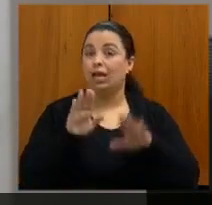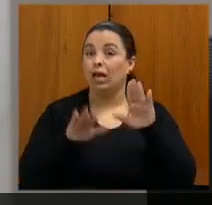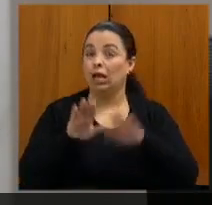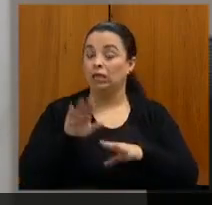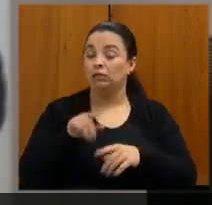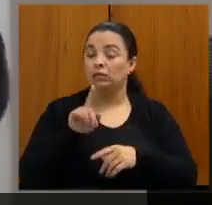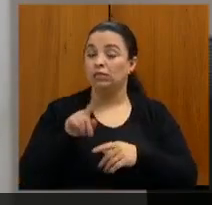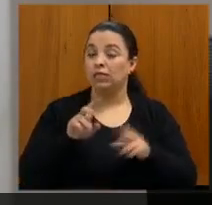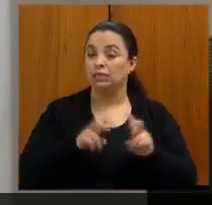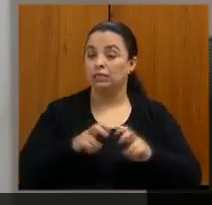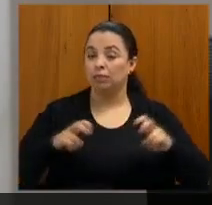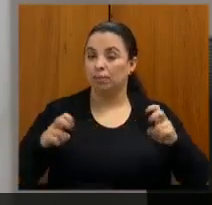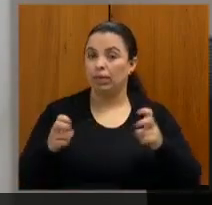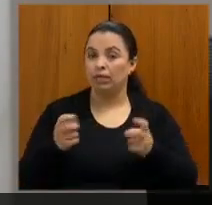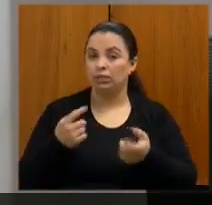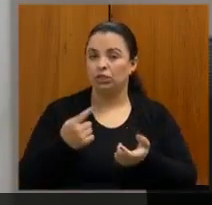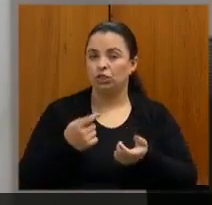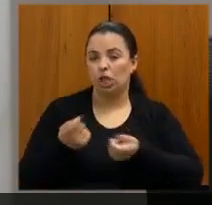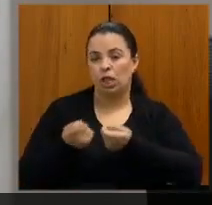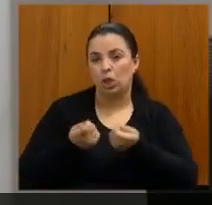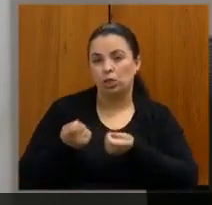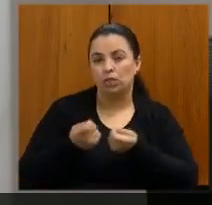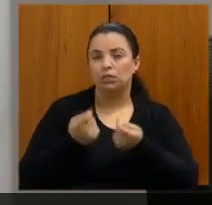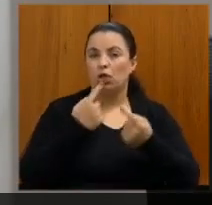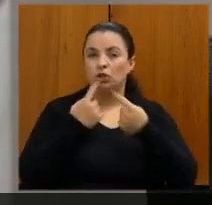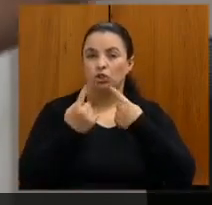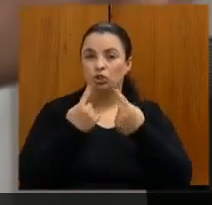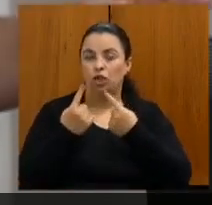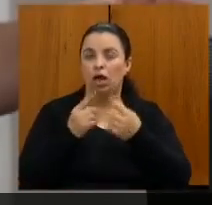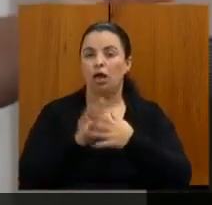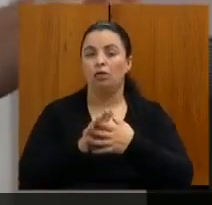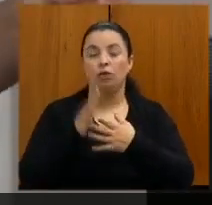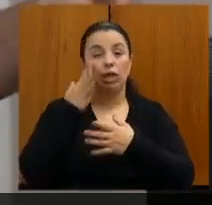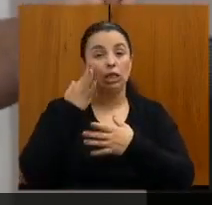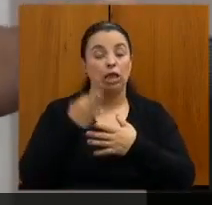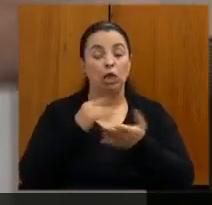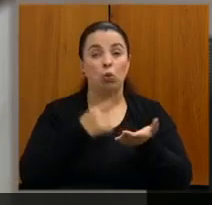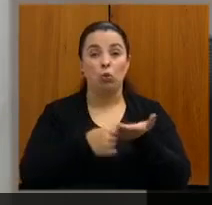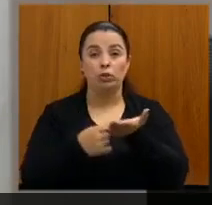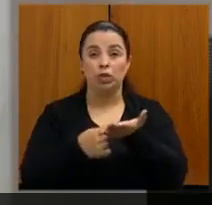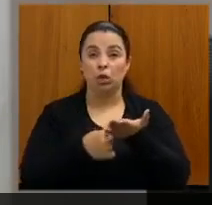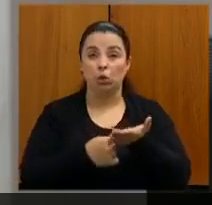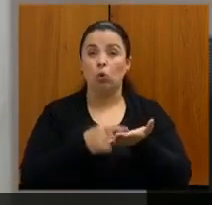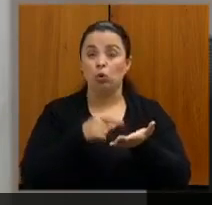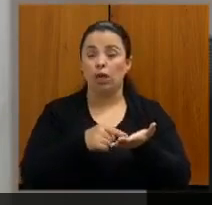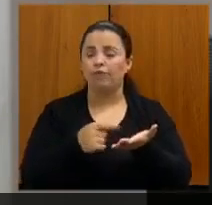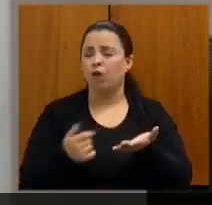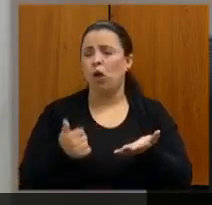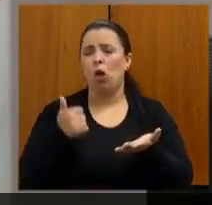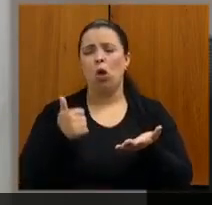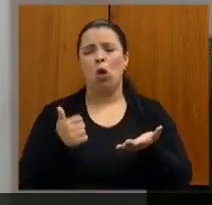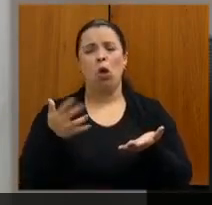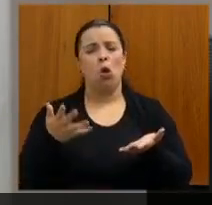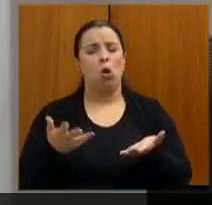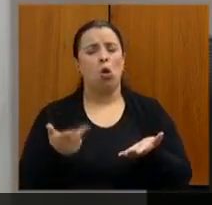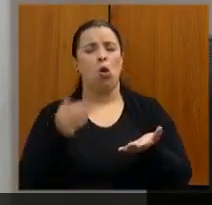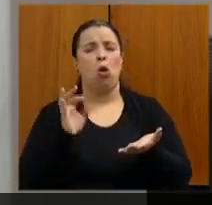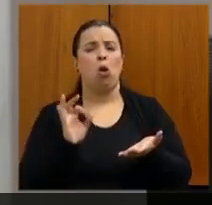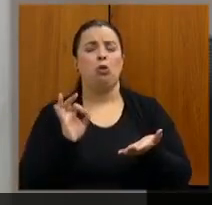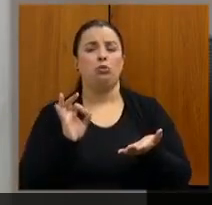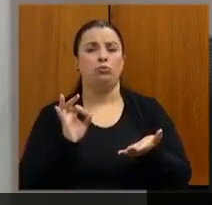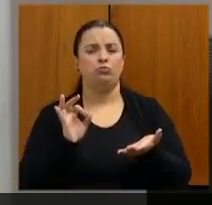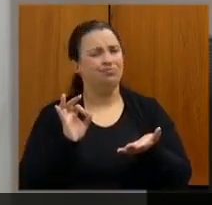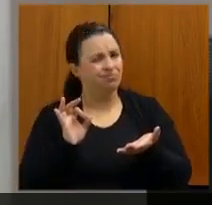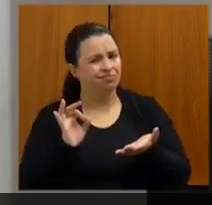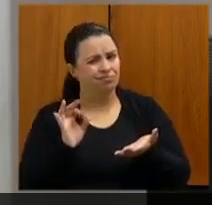essas mesas de o diálogo entendem que os acordos foram excelentes excelente para